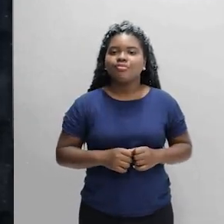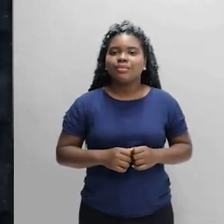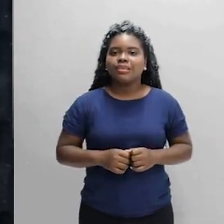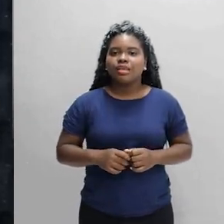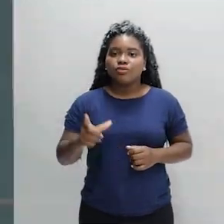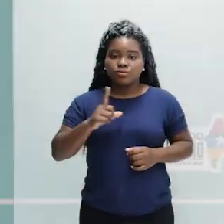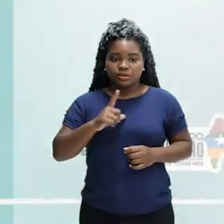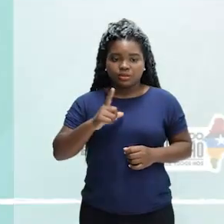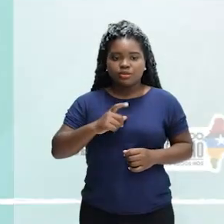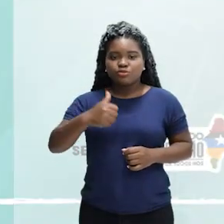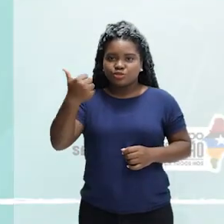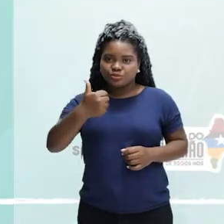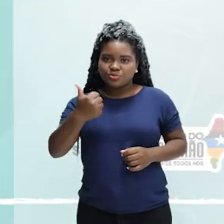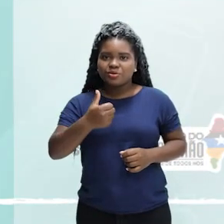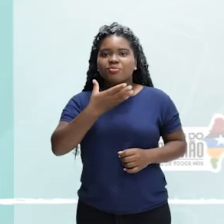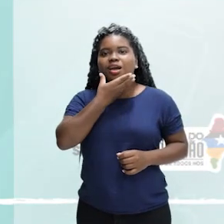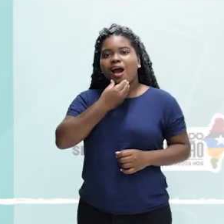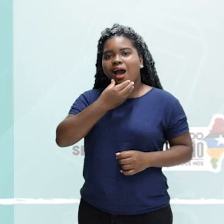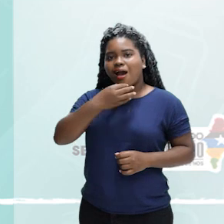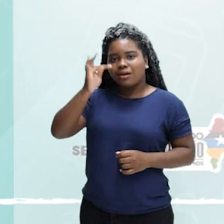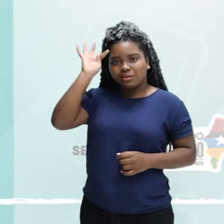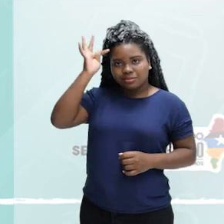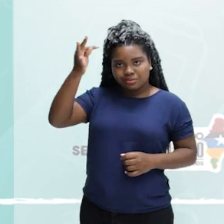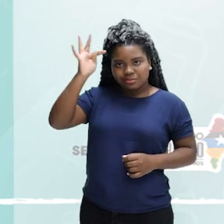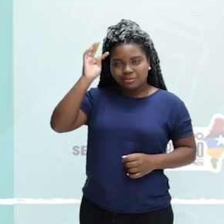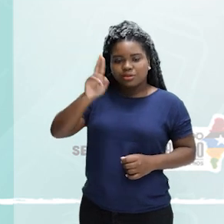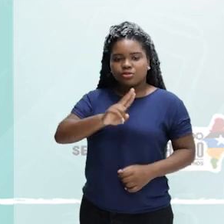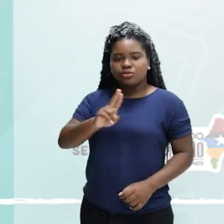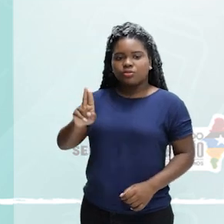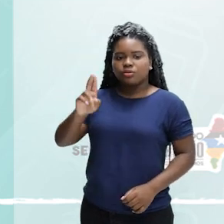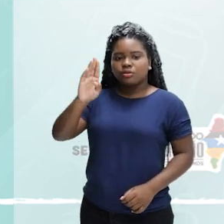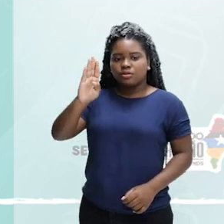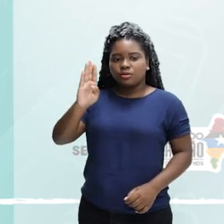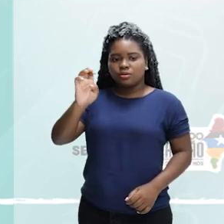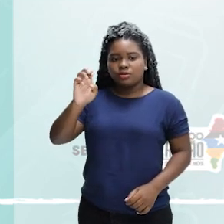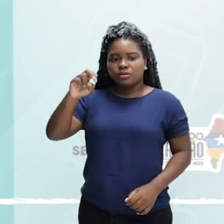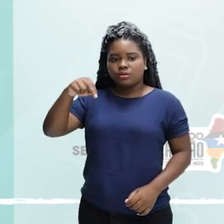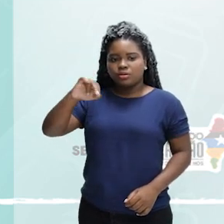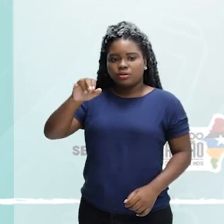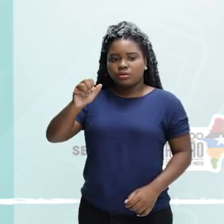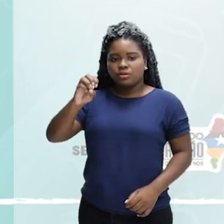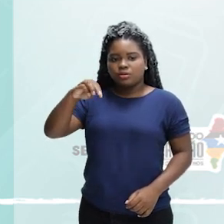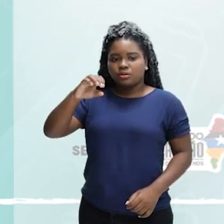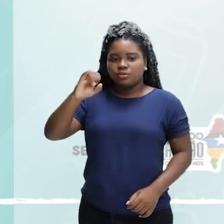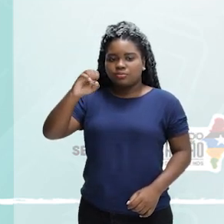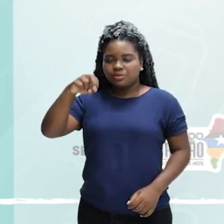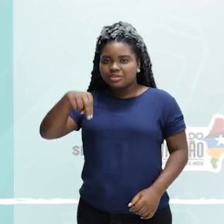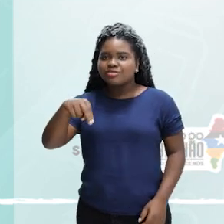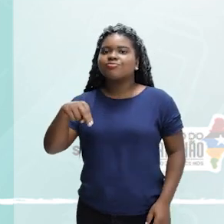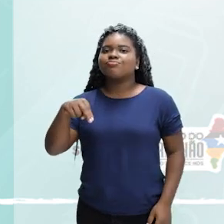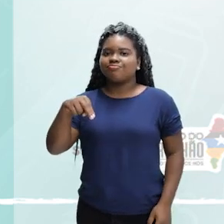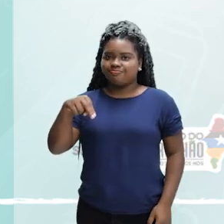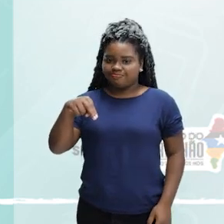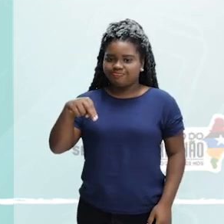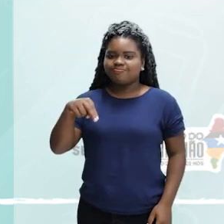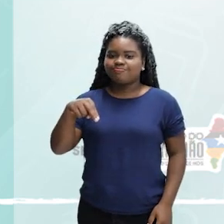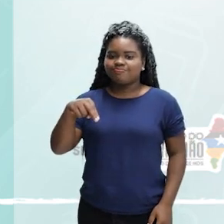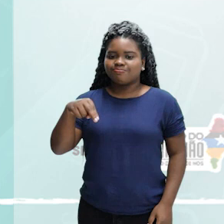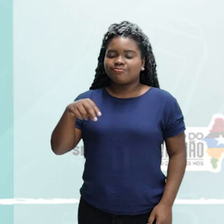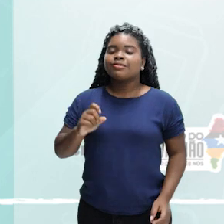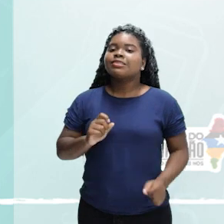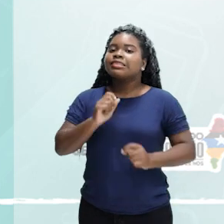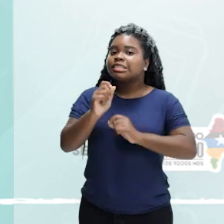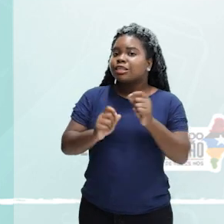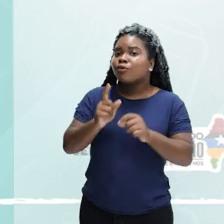então falar do primeiro autor, Benjamin Constant, e a defesa do liberalismo. Benjamin Constant, ele foi um